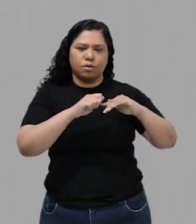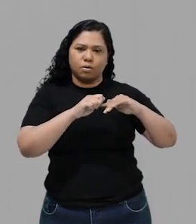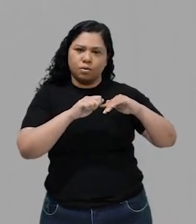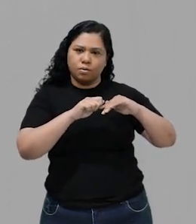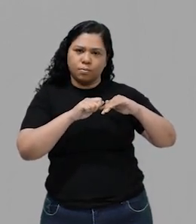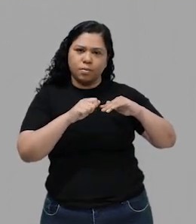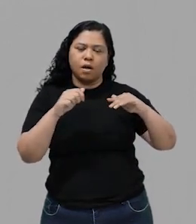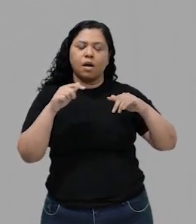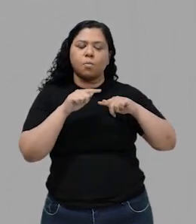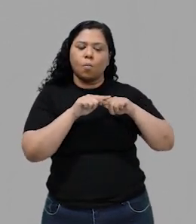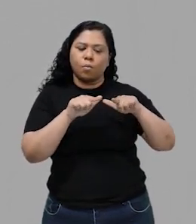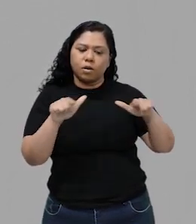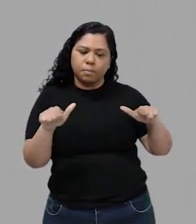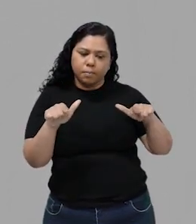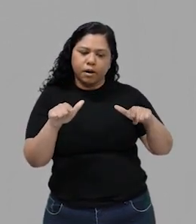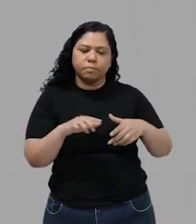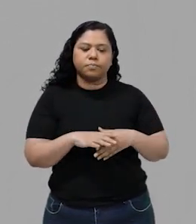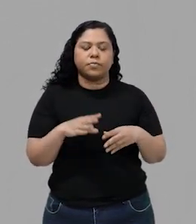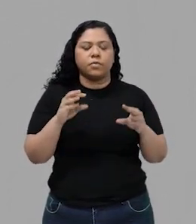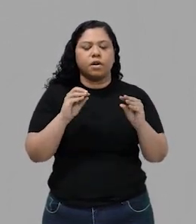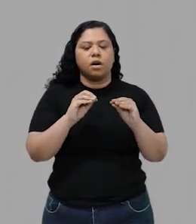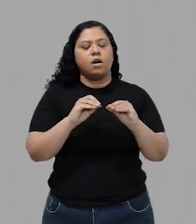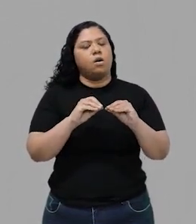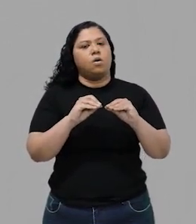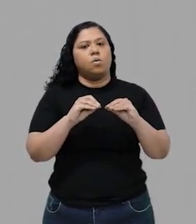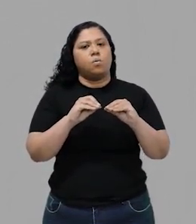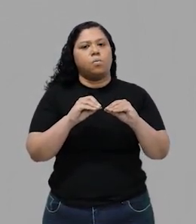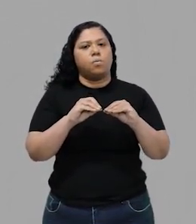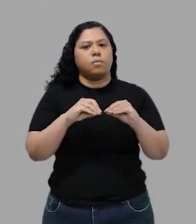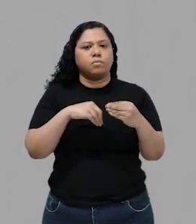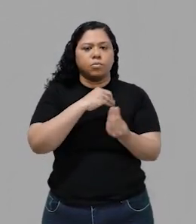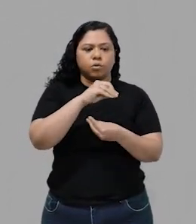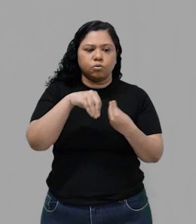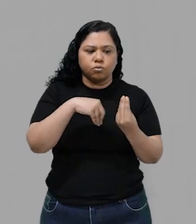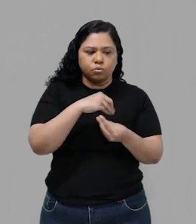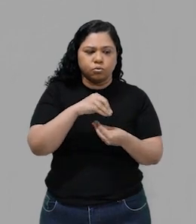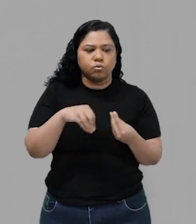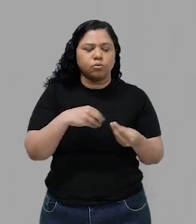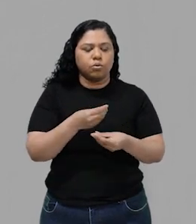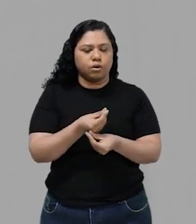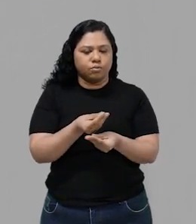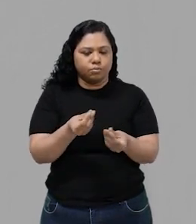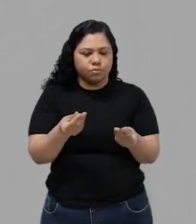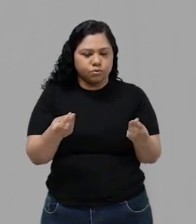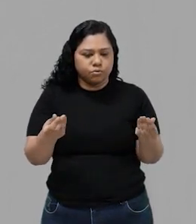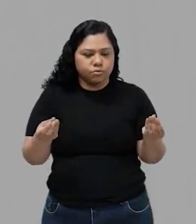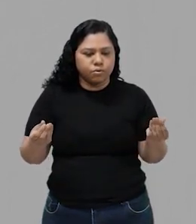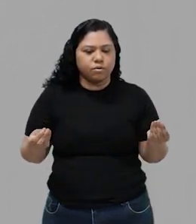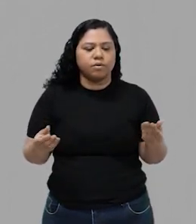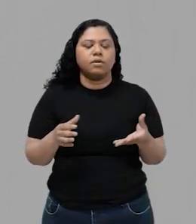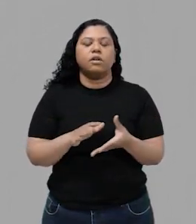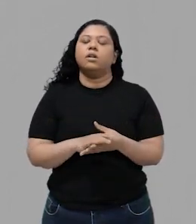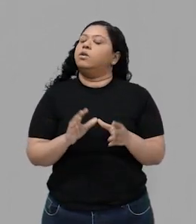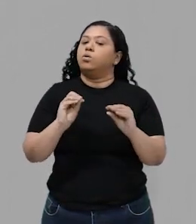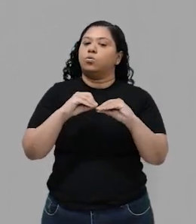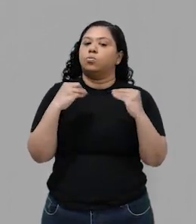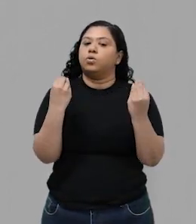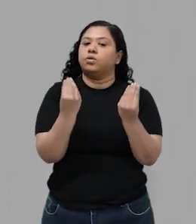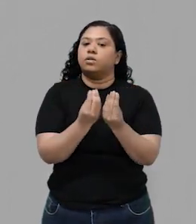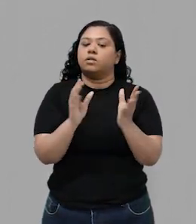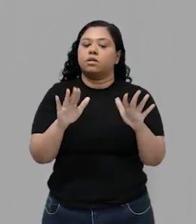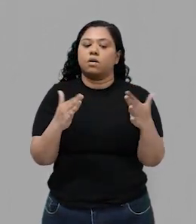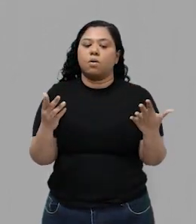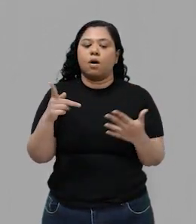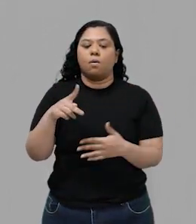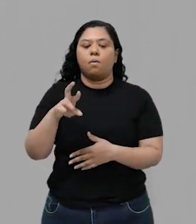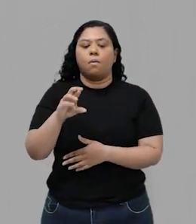uma solução diluída, uma solução alcoólica diluída da substância propanona, tudo bem?